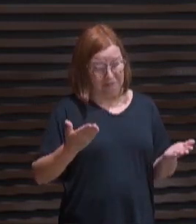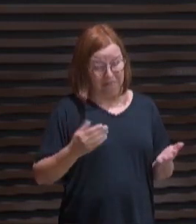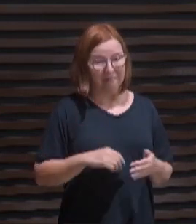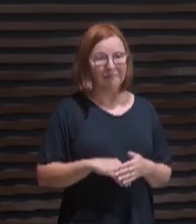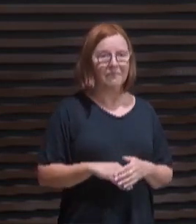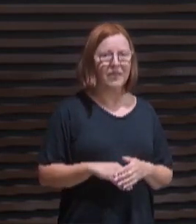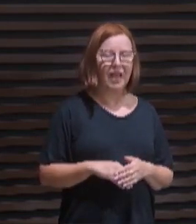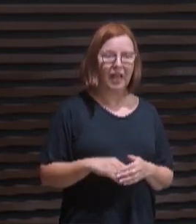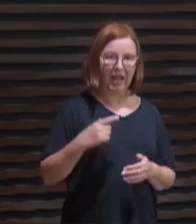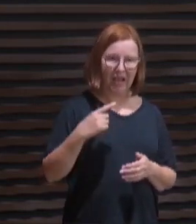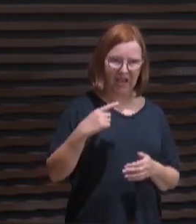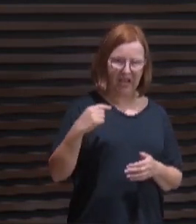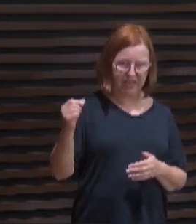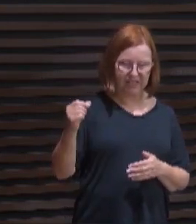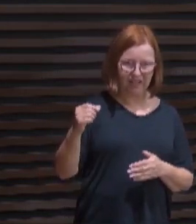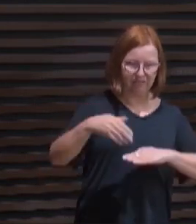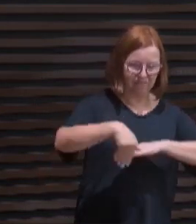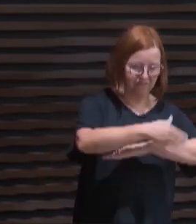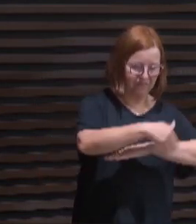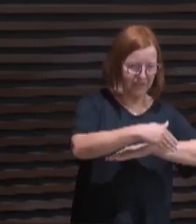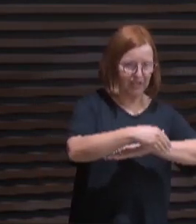Aí ele saiu numa das ruas de Madrid,